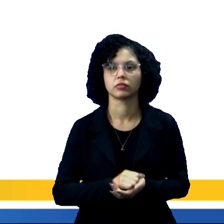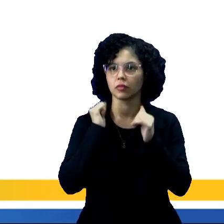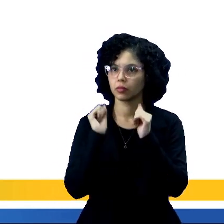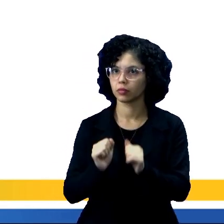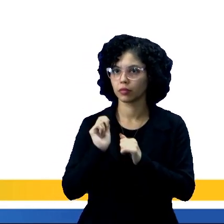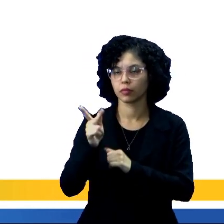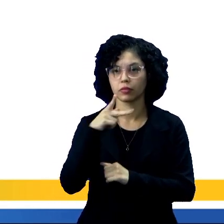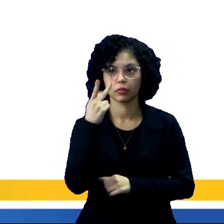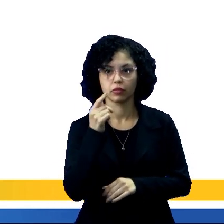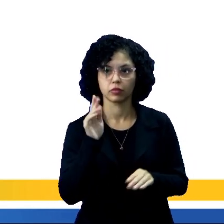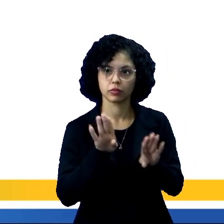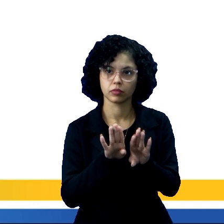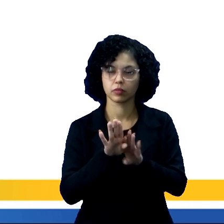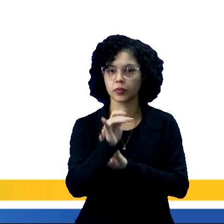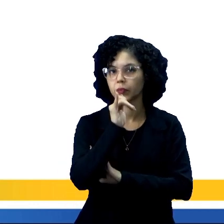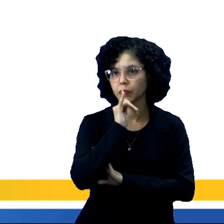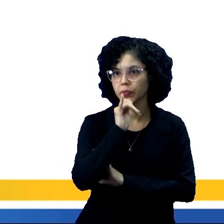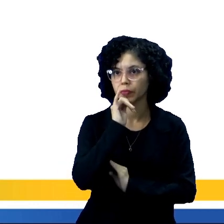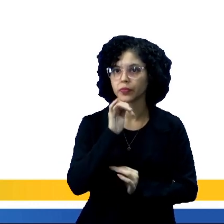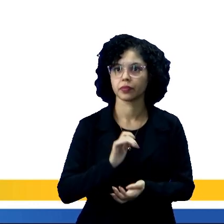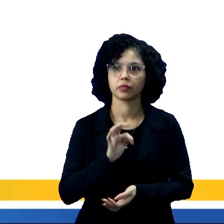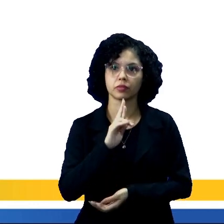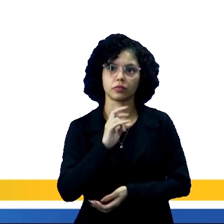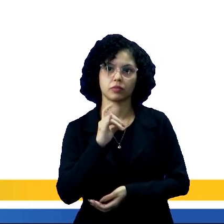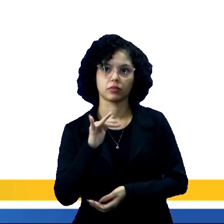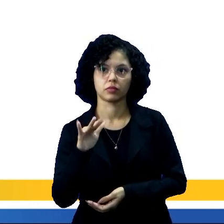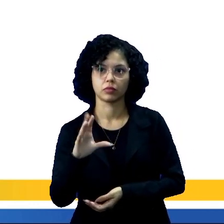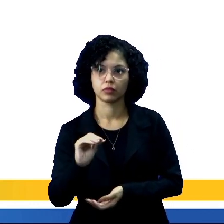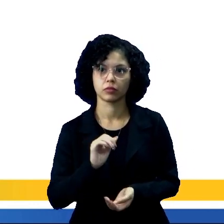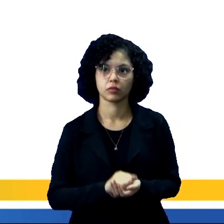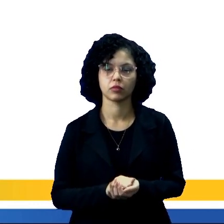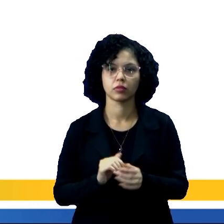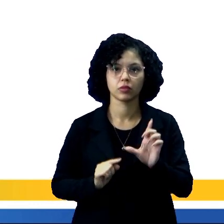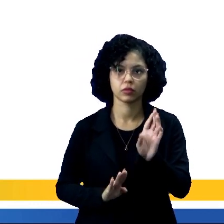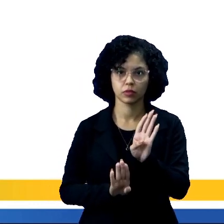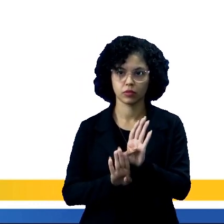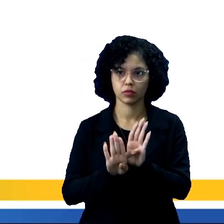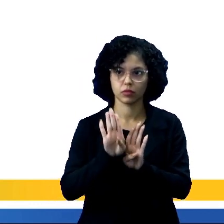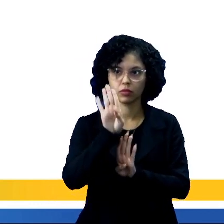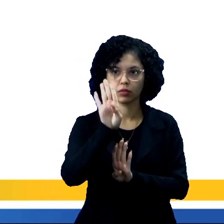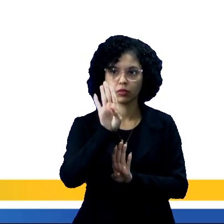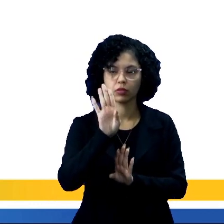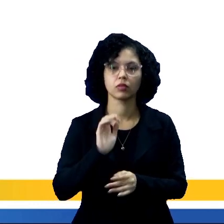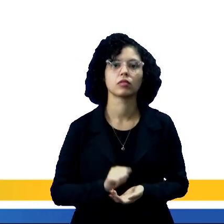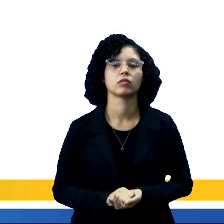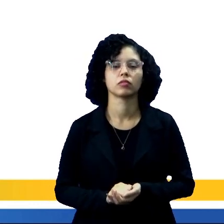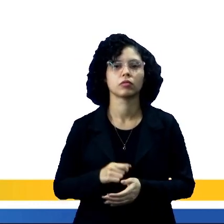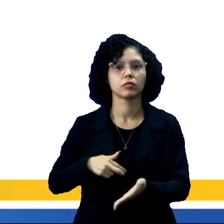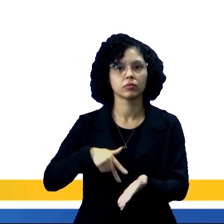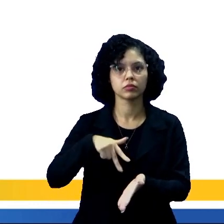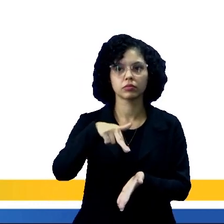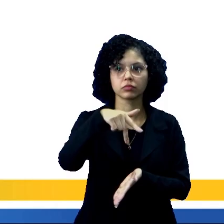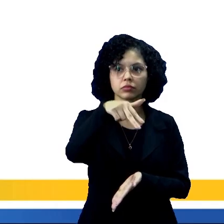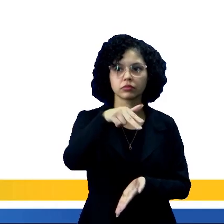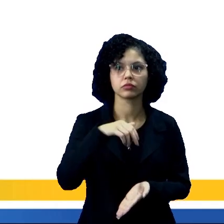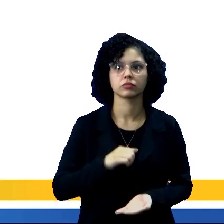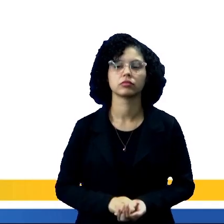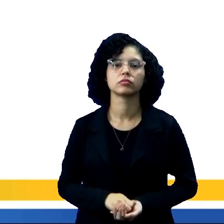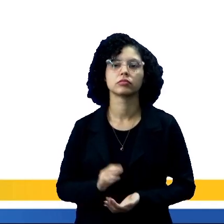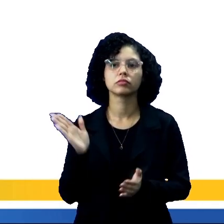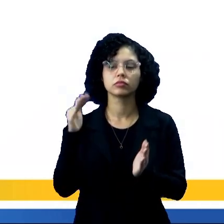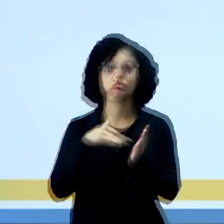Podemos citar como exemplo de translação um elevador, escada rolante ou até